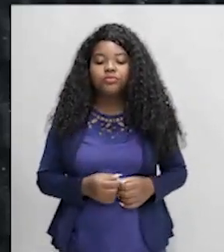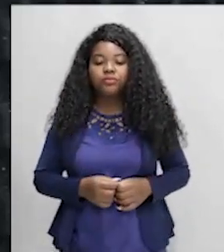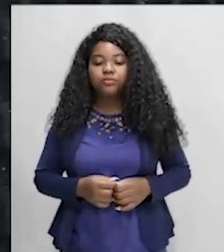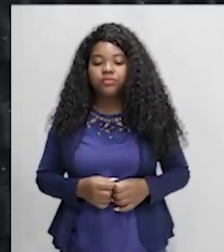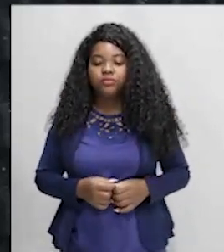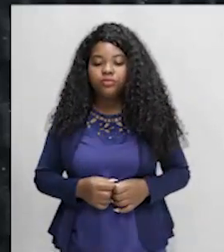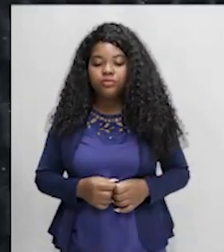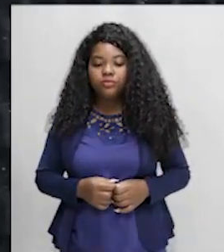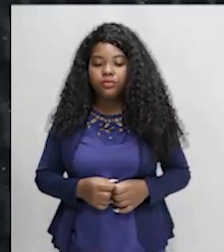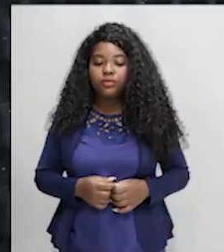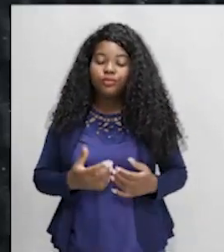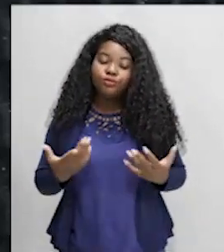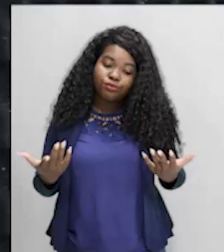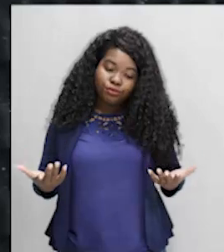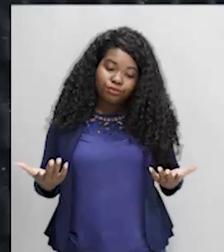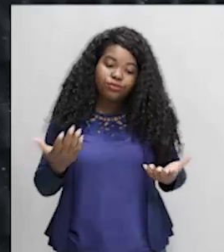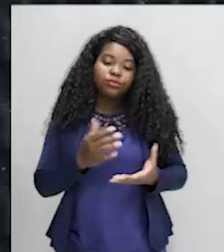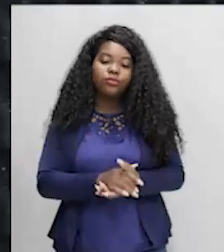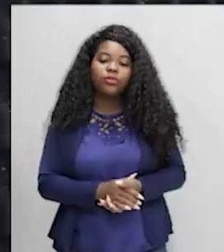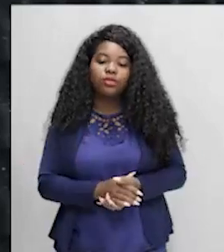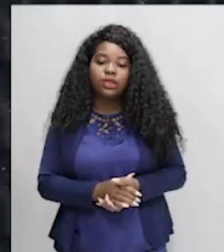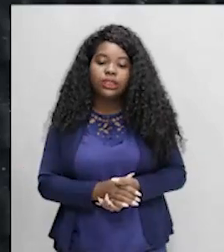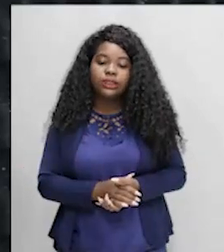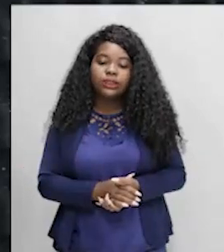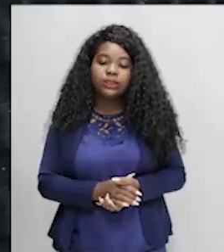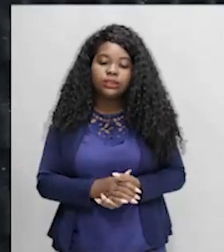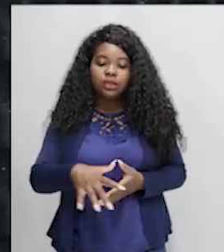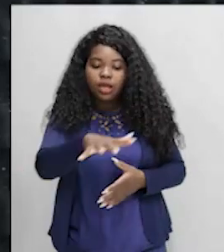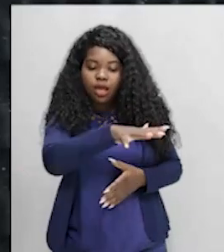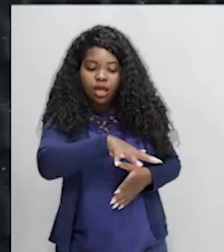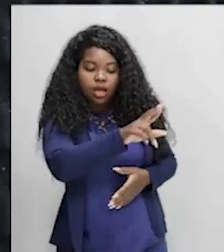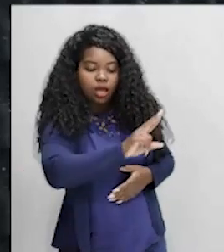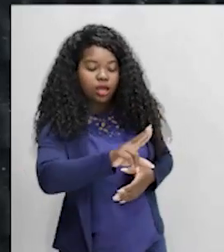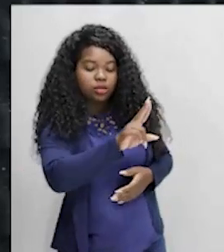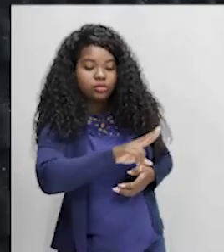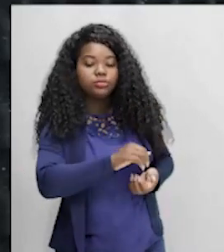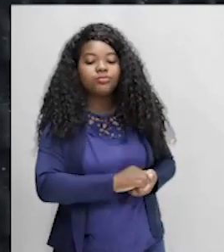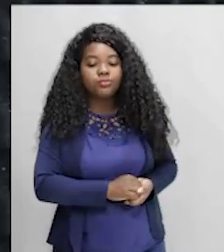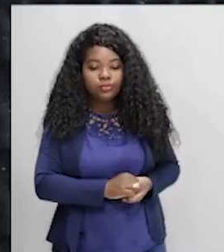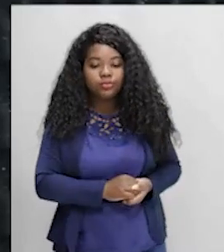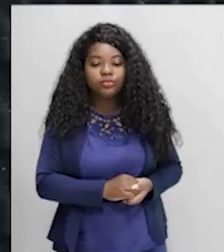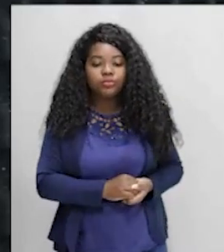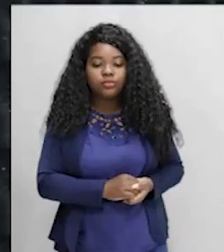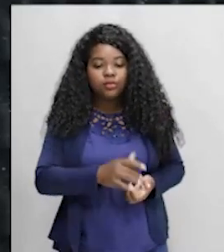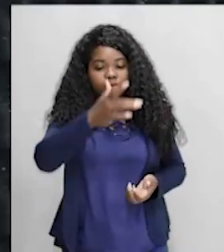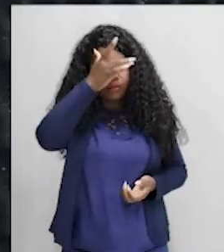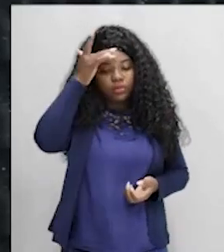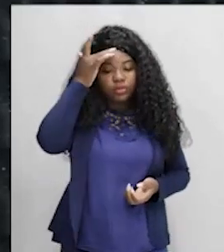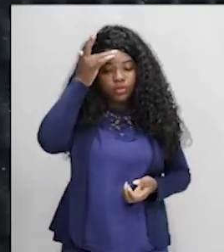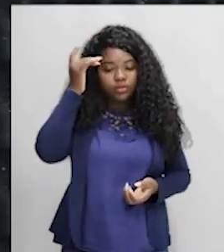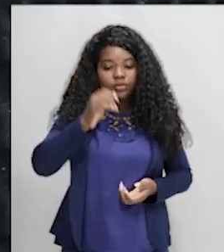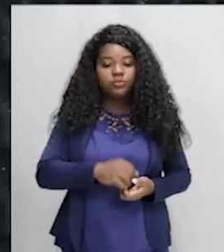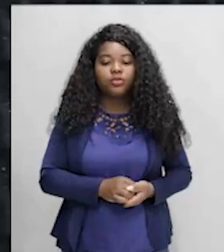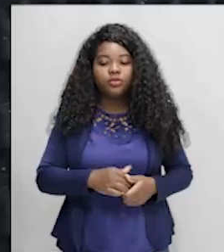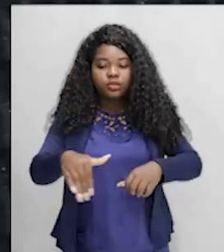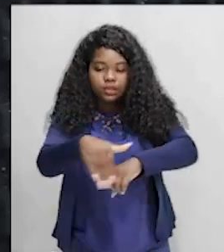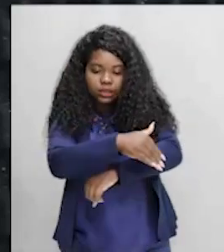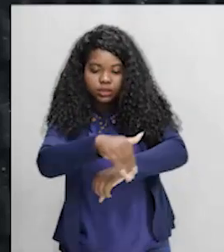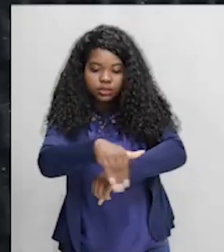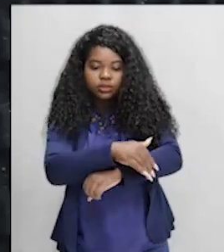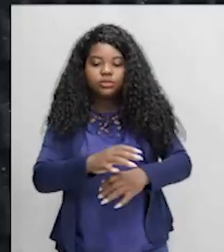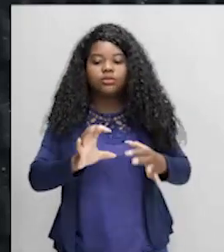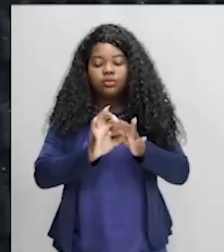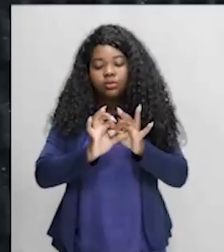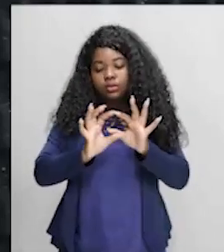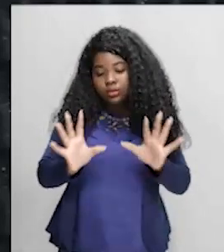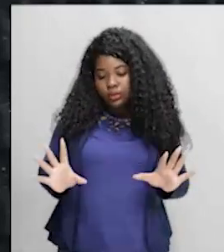que, lamentavelmente, porque o espaço que é utilizado para o público ser na rua, ser um local